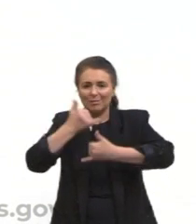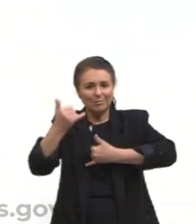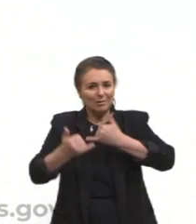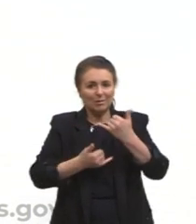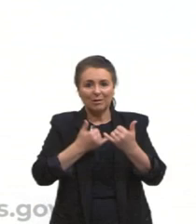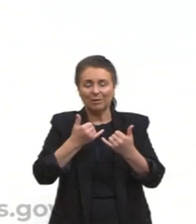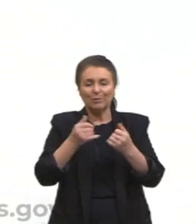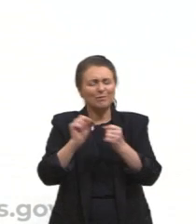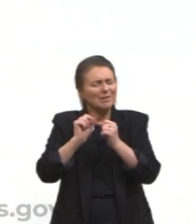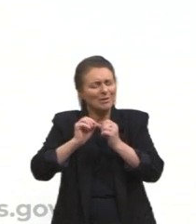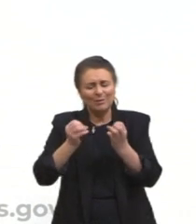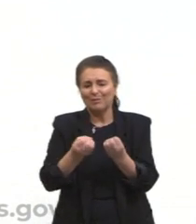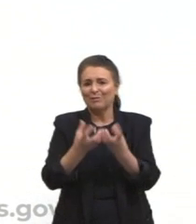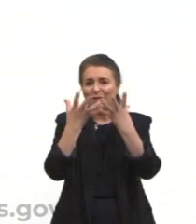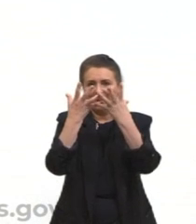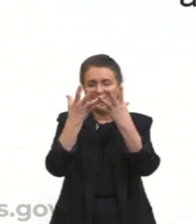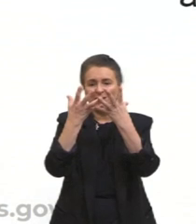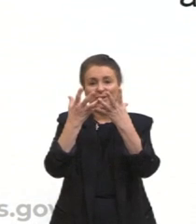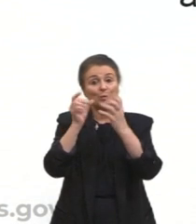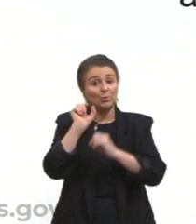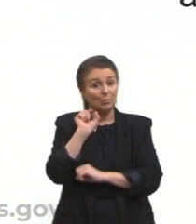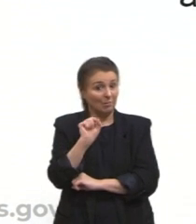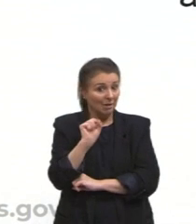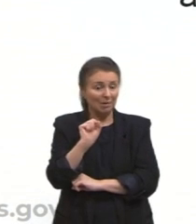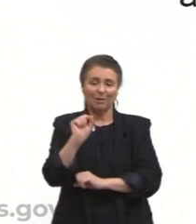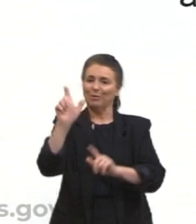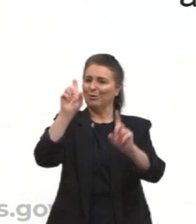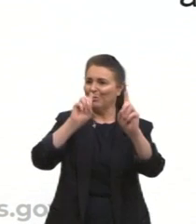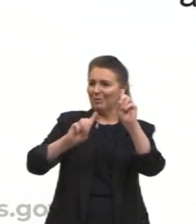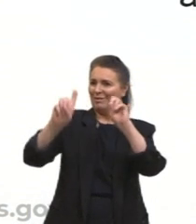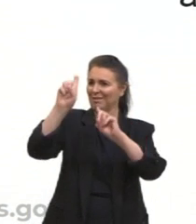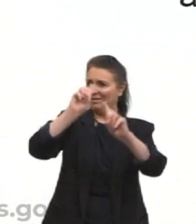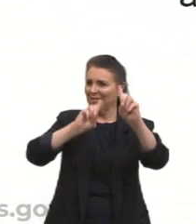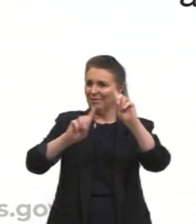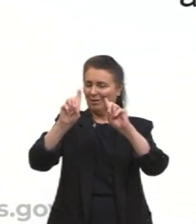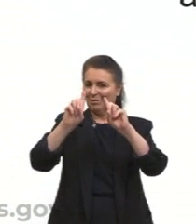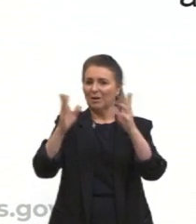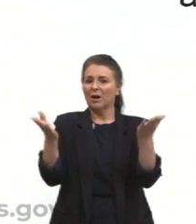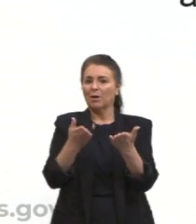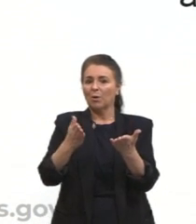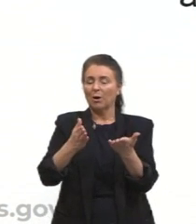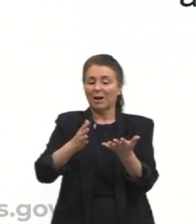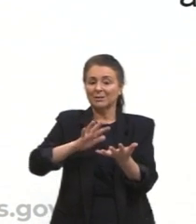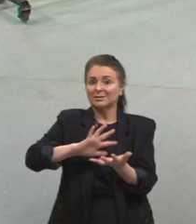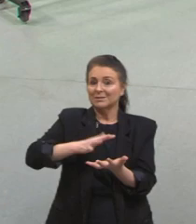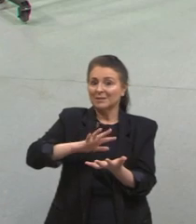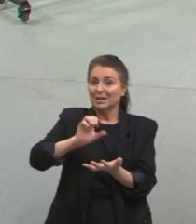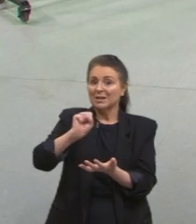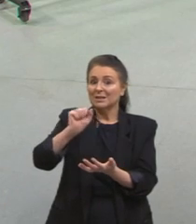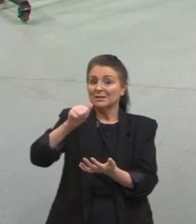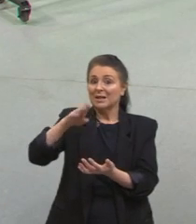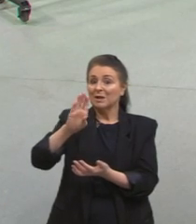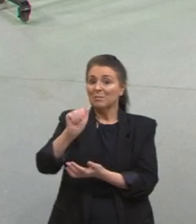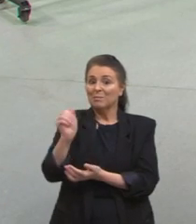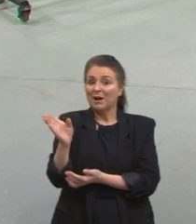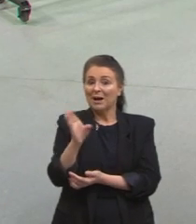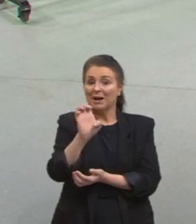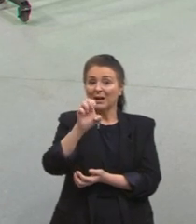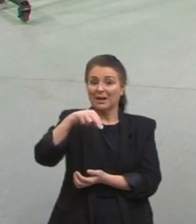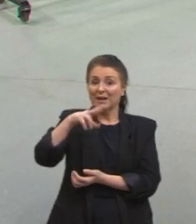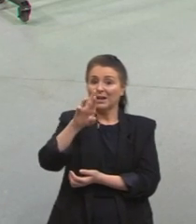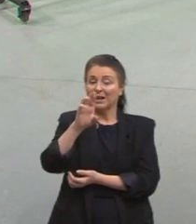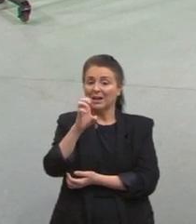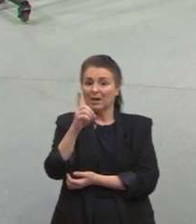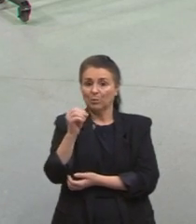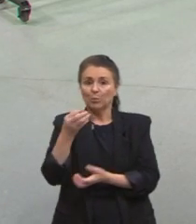festejando o carnaval vamos falar um pouquinho sobre samba enredo Luana não tem como